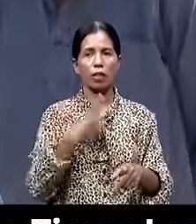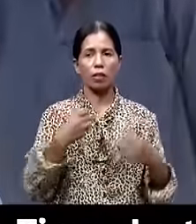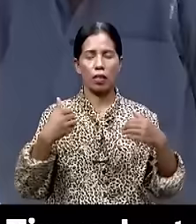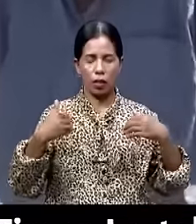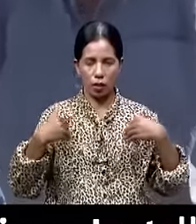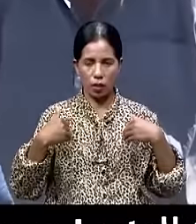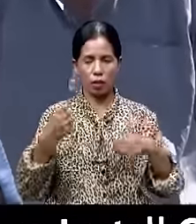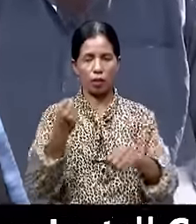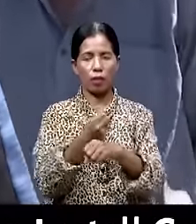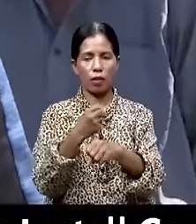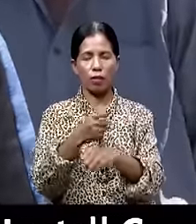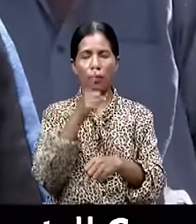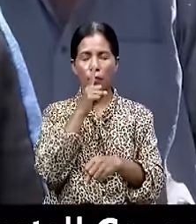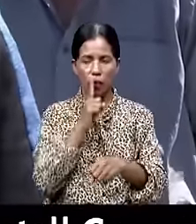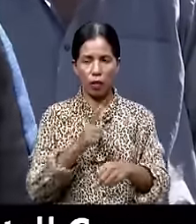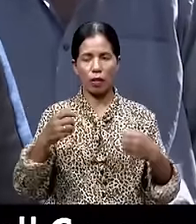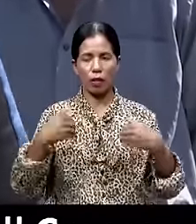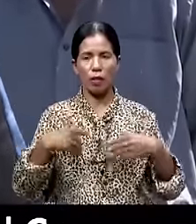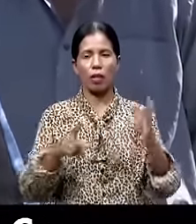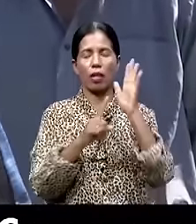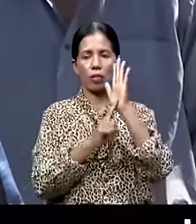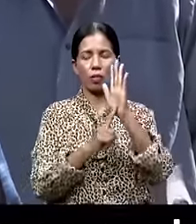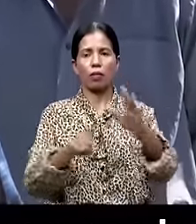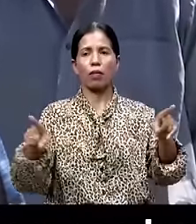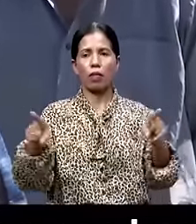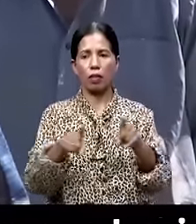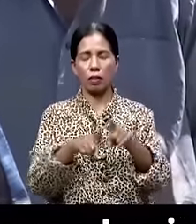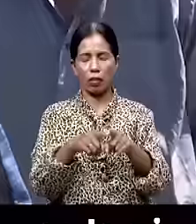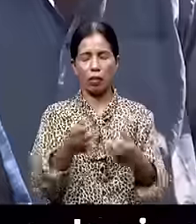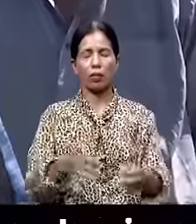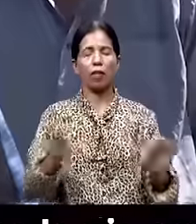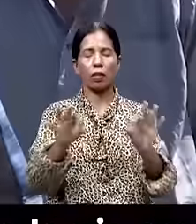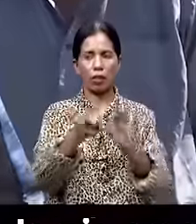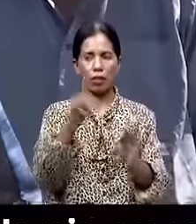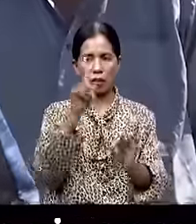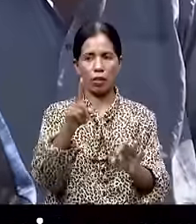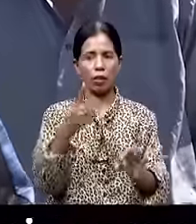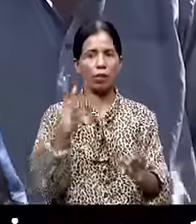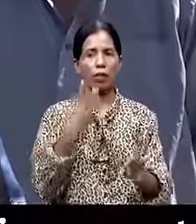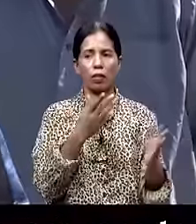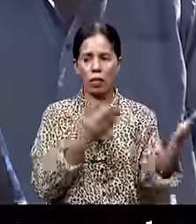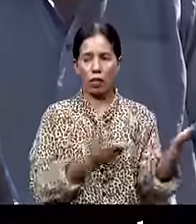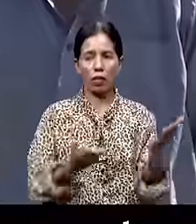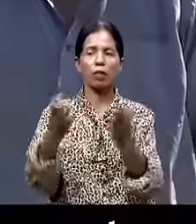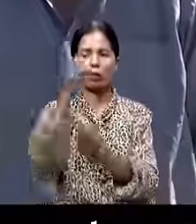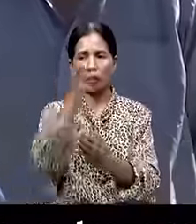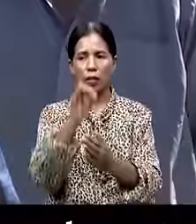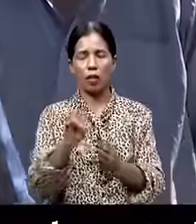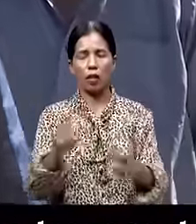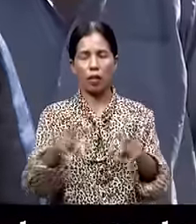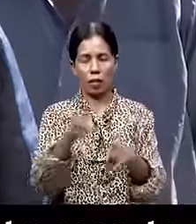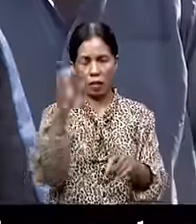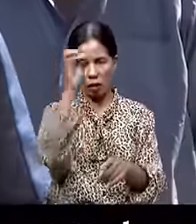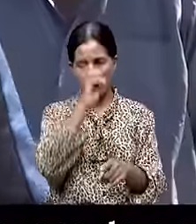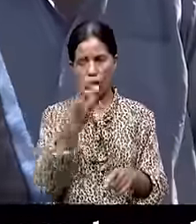mian nebe ke ia marmer mian ni ne saya nesan marmer importante ida nebe atu lori badili ane sanga ita observa